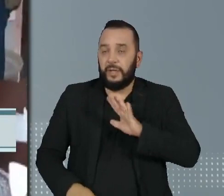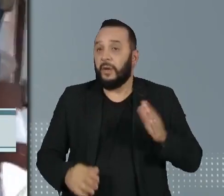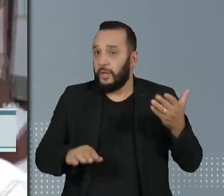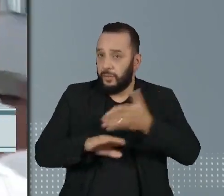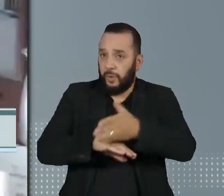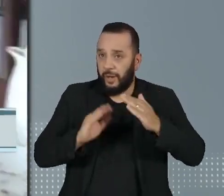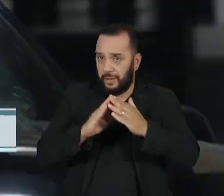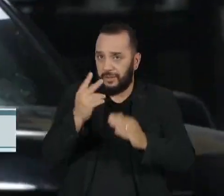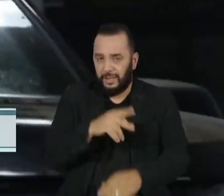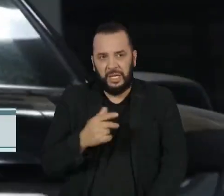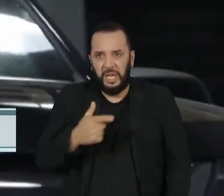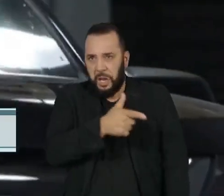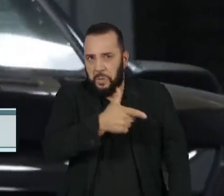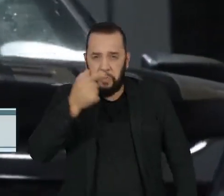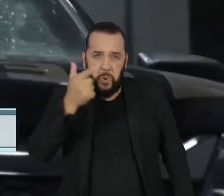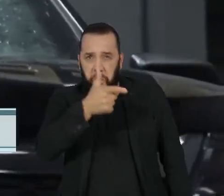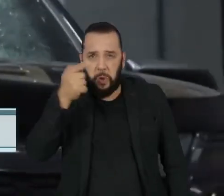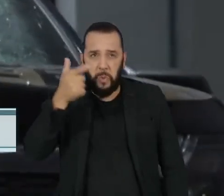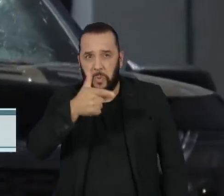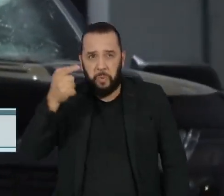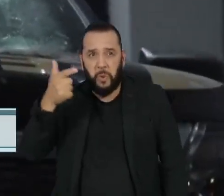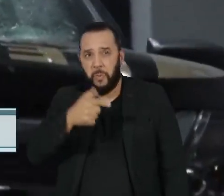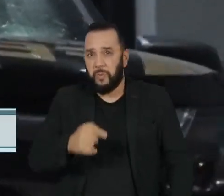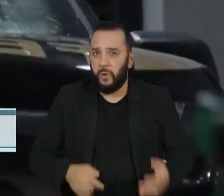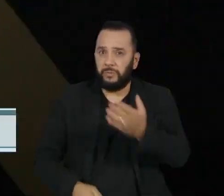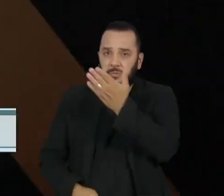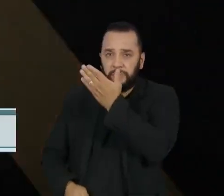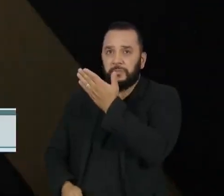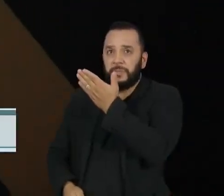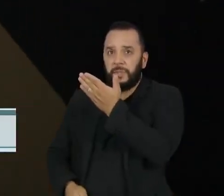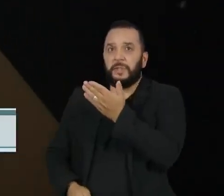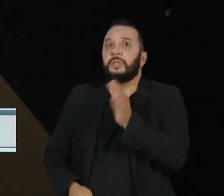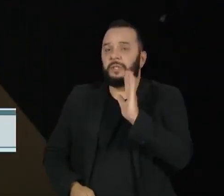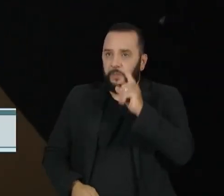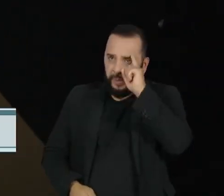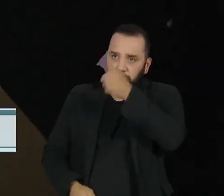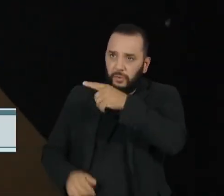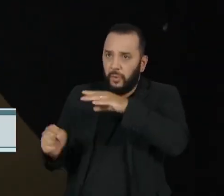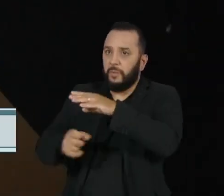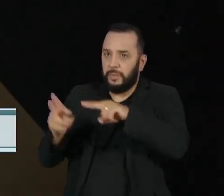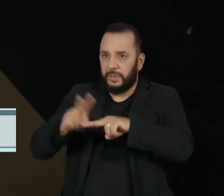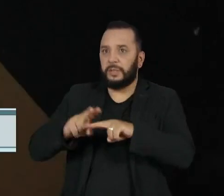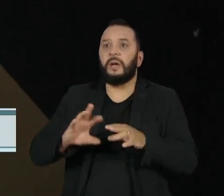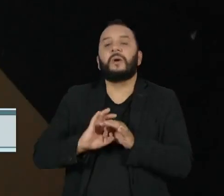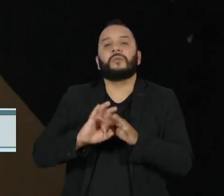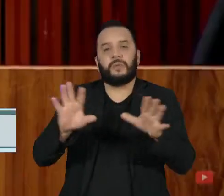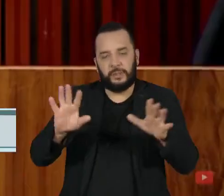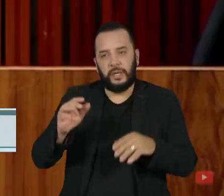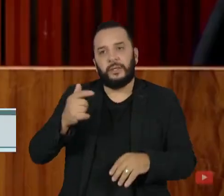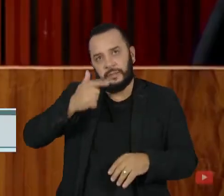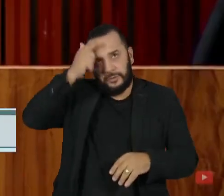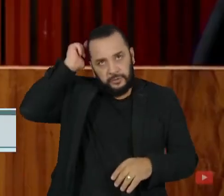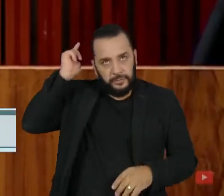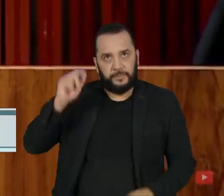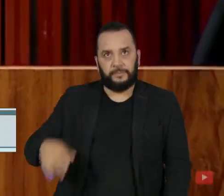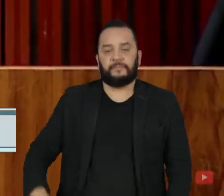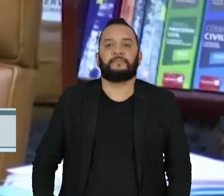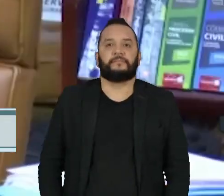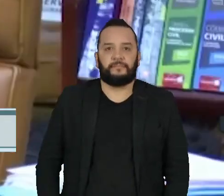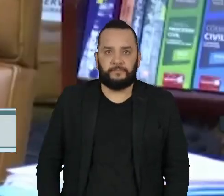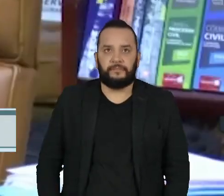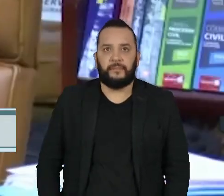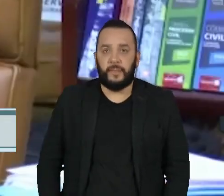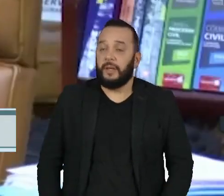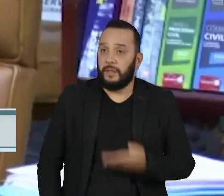outubro do ano passado que tentavam cumprir o mandado de prisão autorizado pelo Ministro do STF Alexandre de Moraes